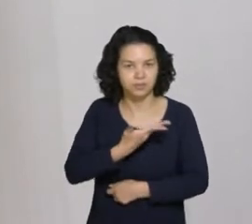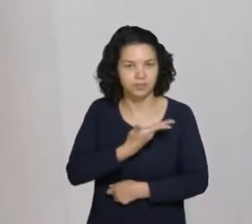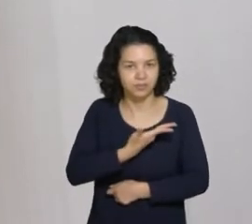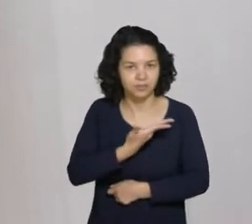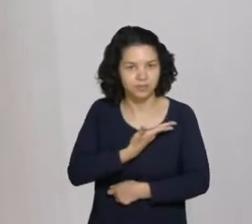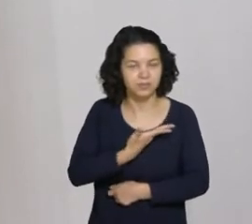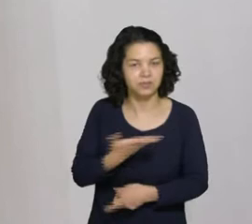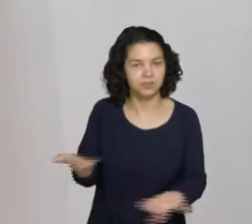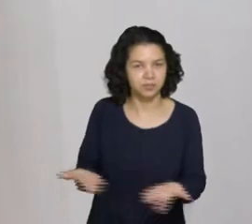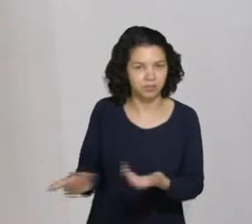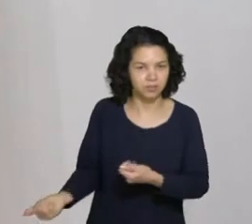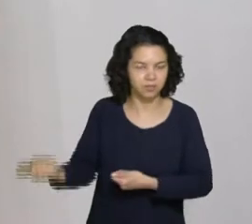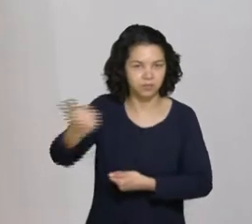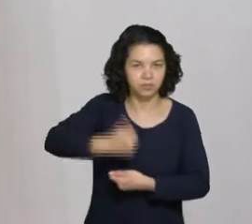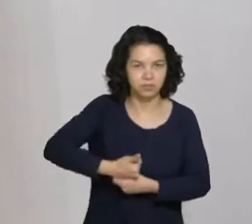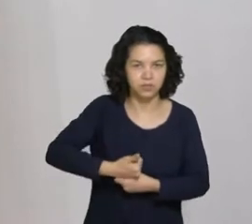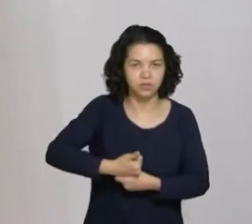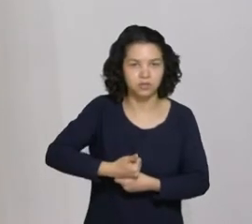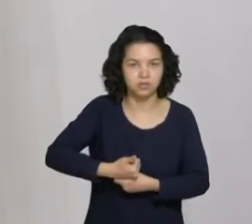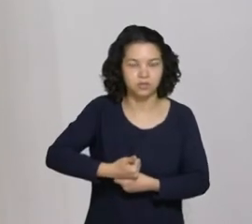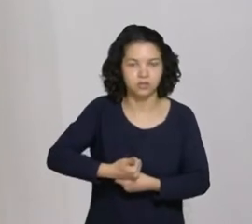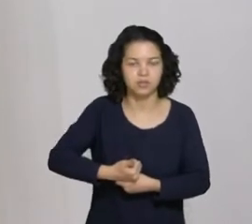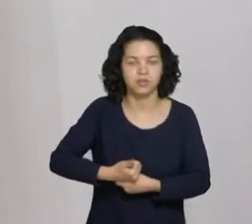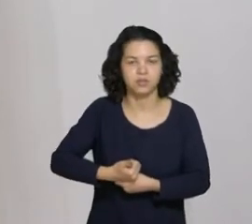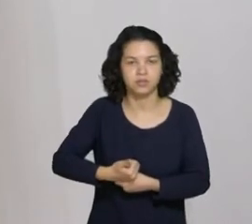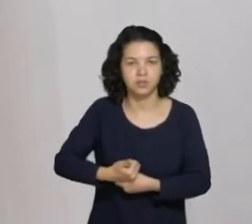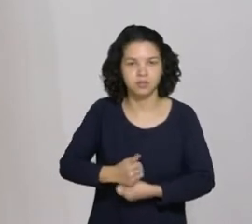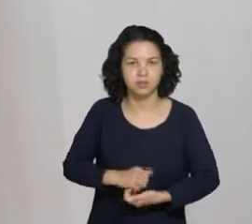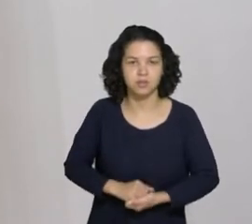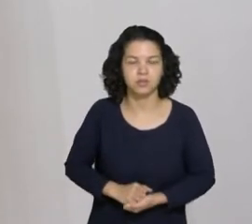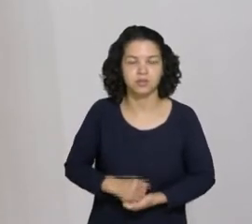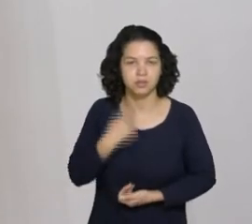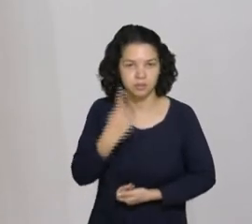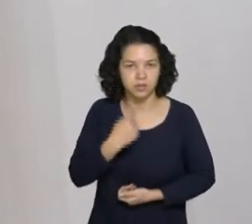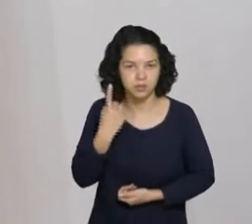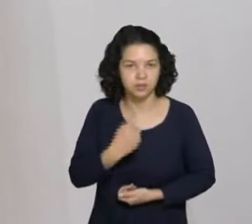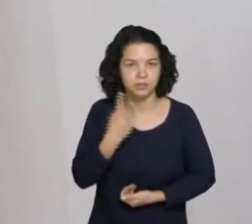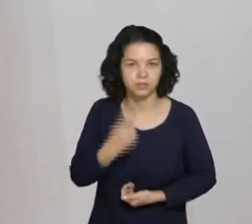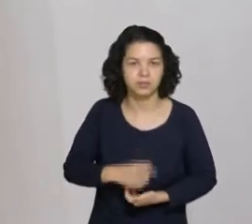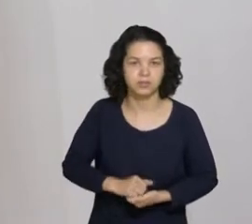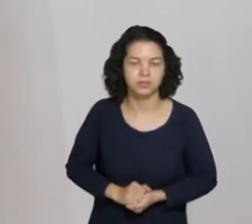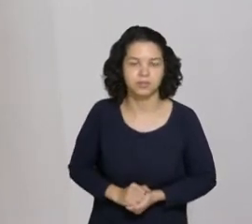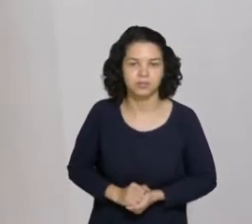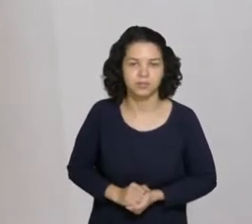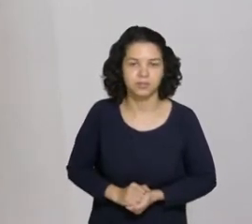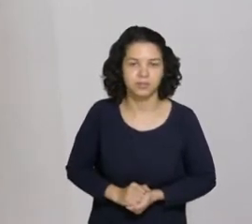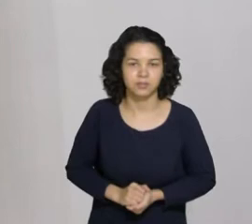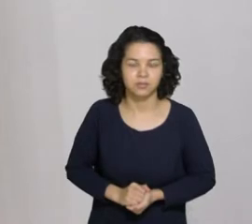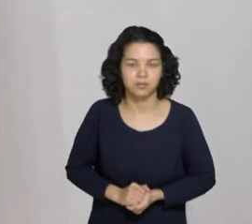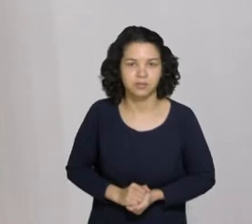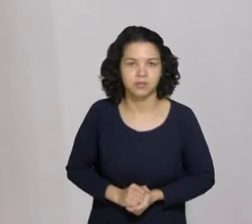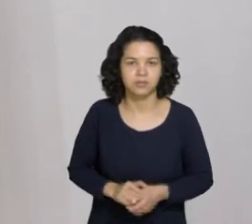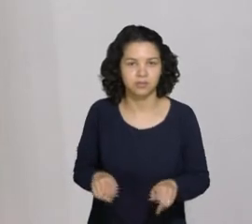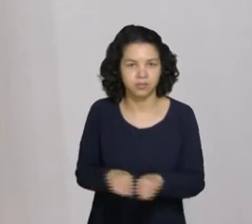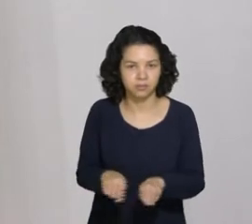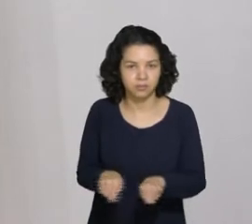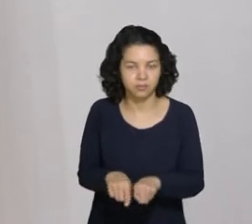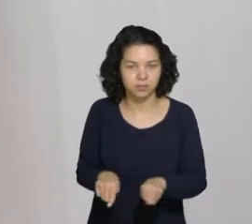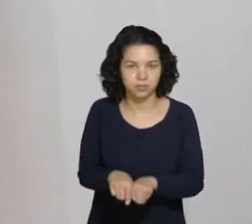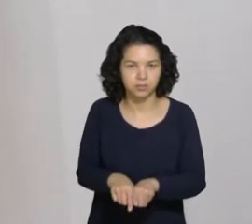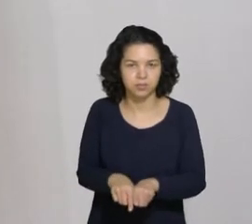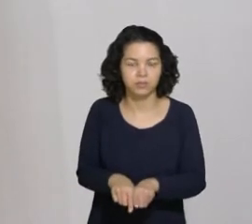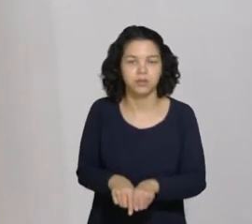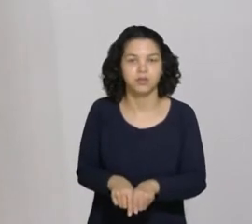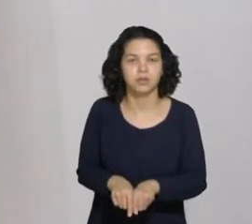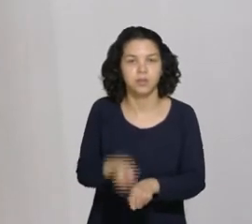fumo posse deputador que hoje estão após ter muito bem-vinda passado e também Dor minhas boas vindas